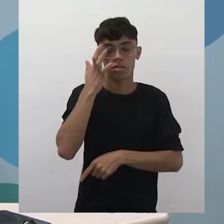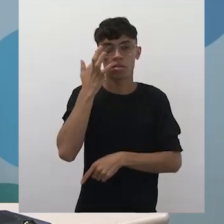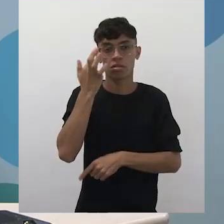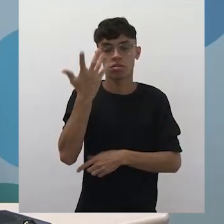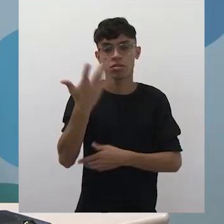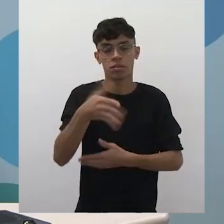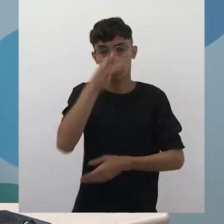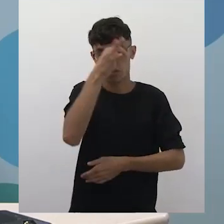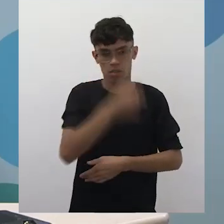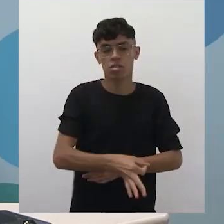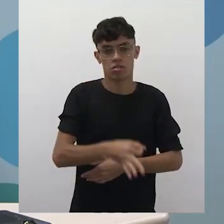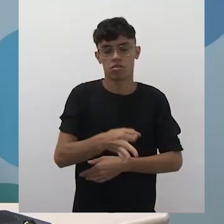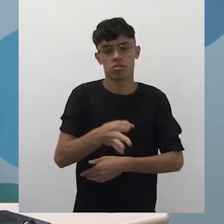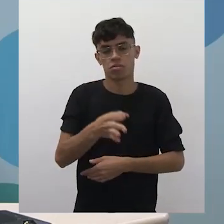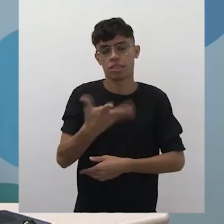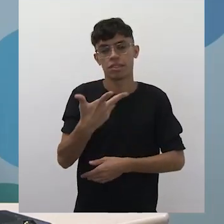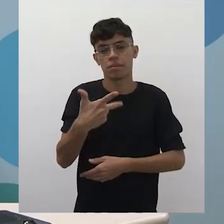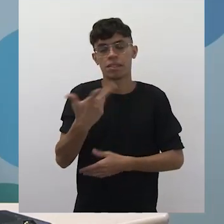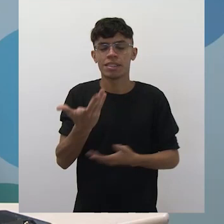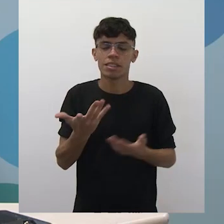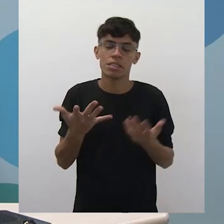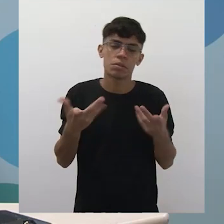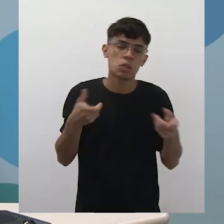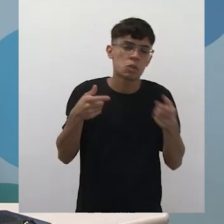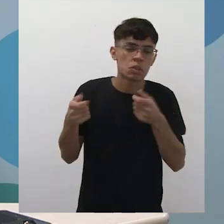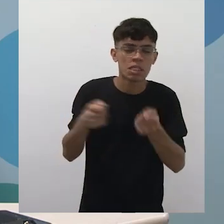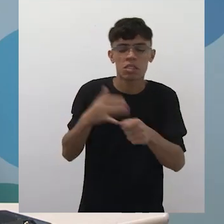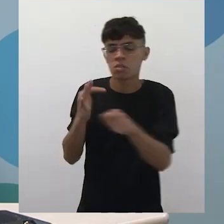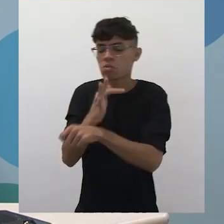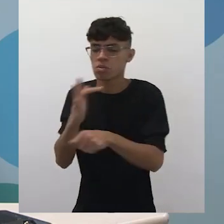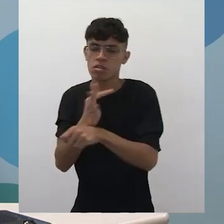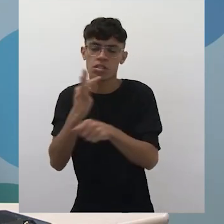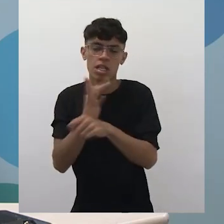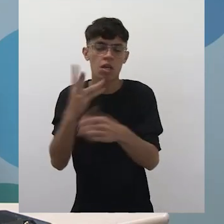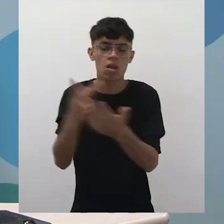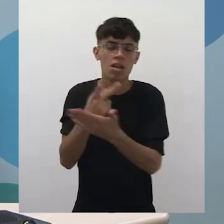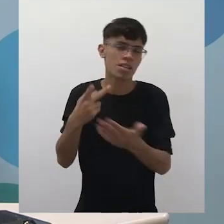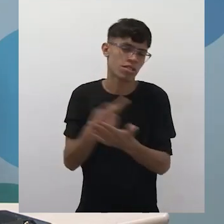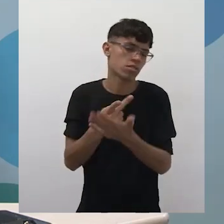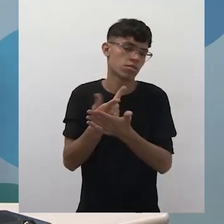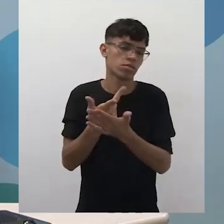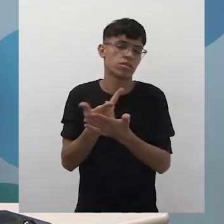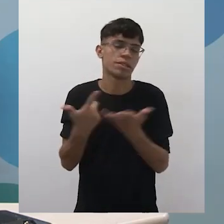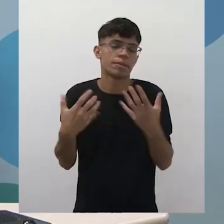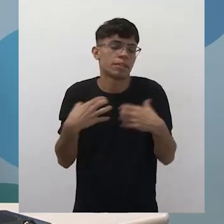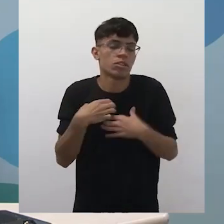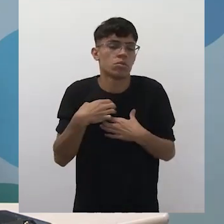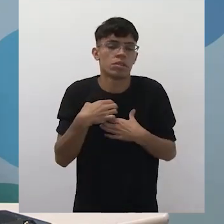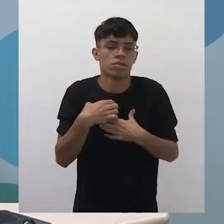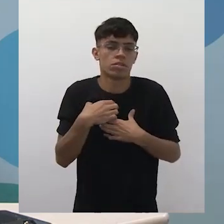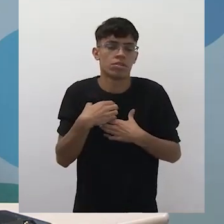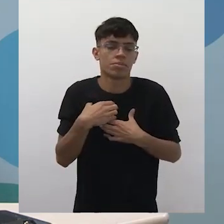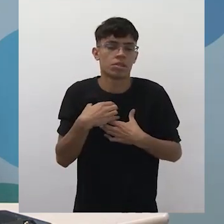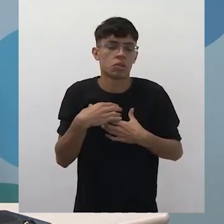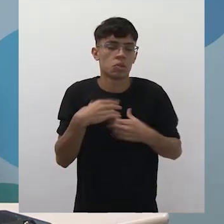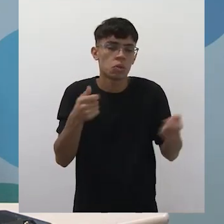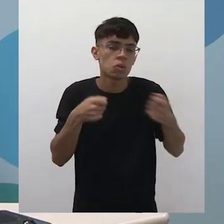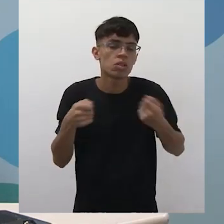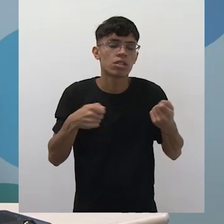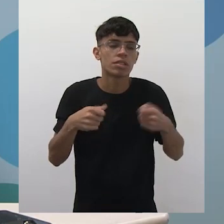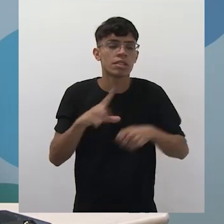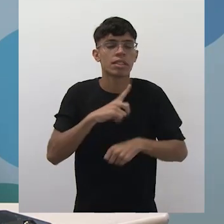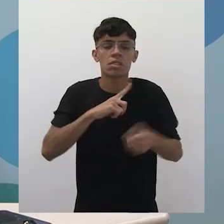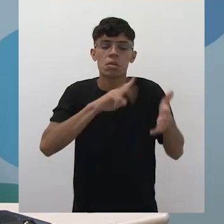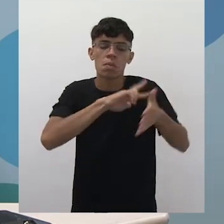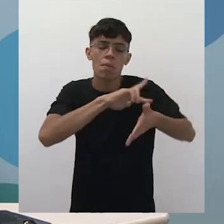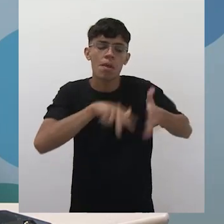da assertividade, da tolerância à frustração, da resiliência, ou seja, as questões socioemocionais. Então, são vários elementos, ou